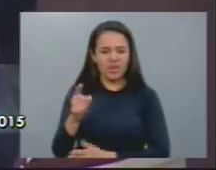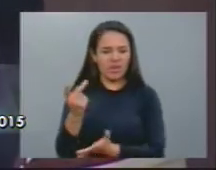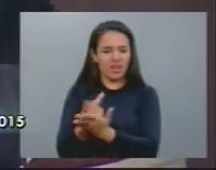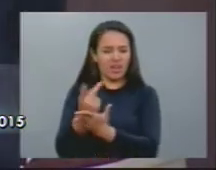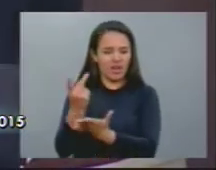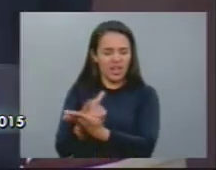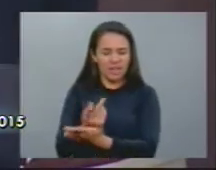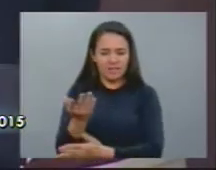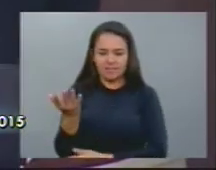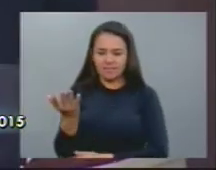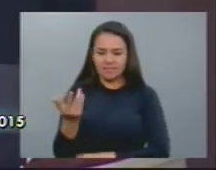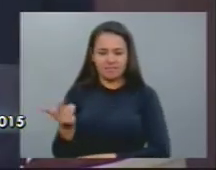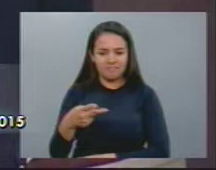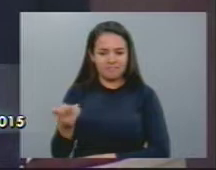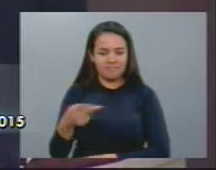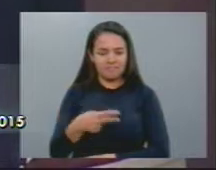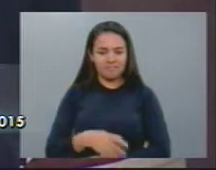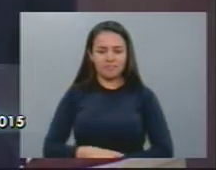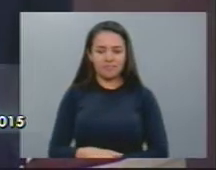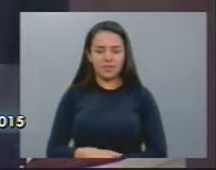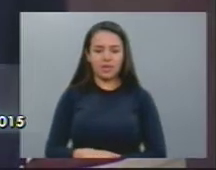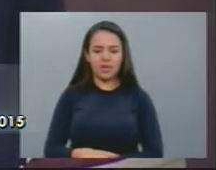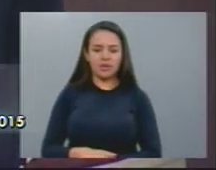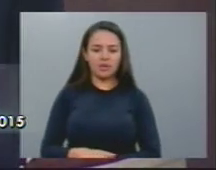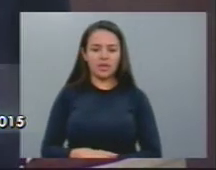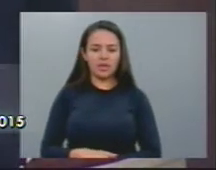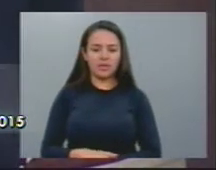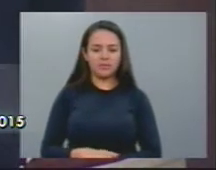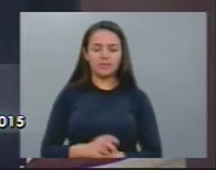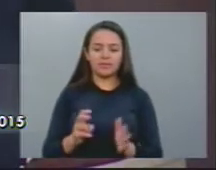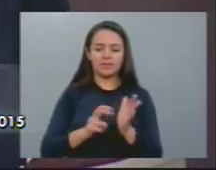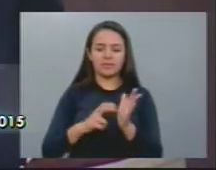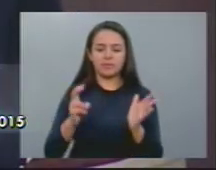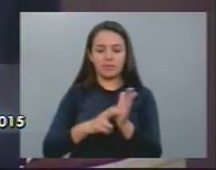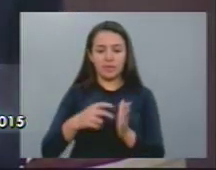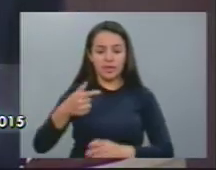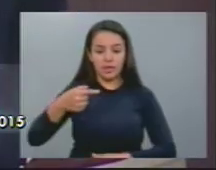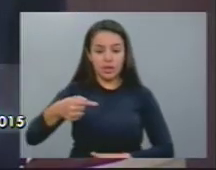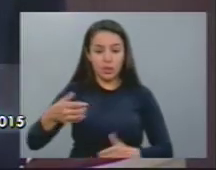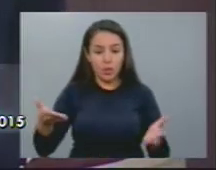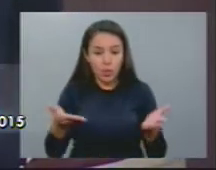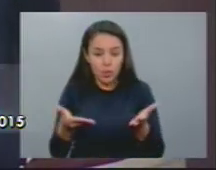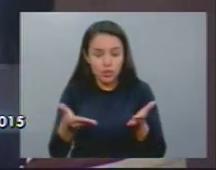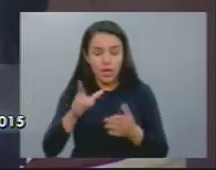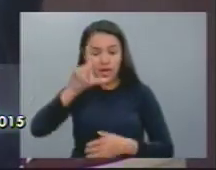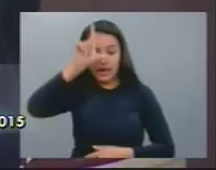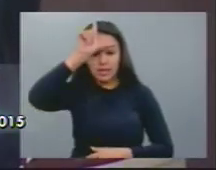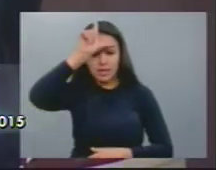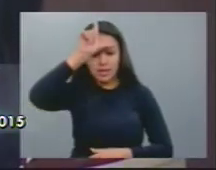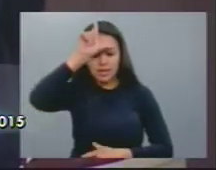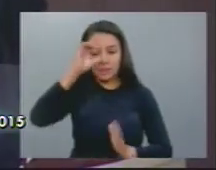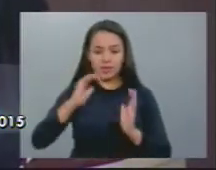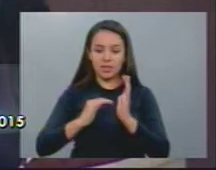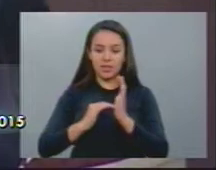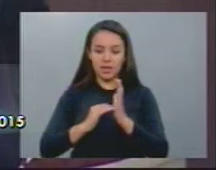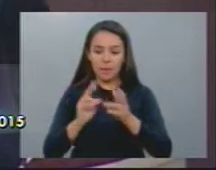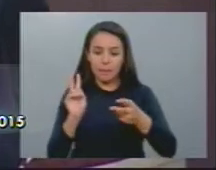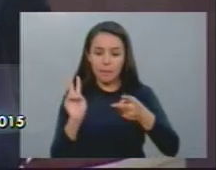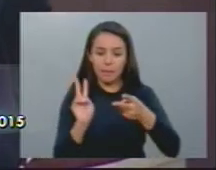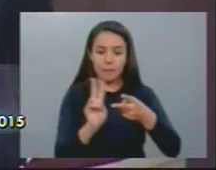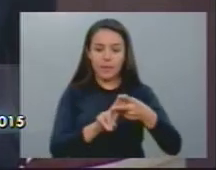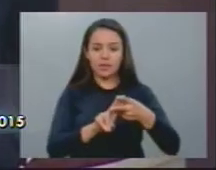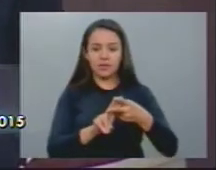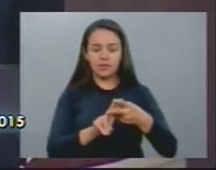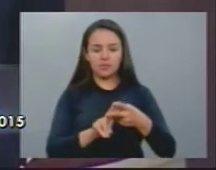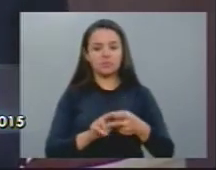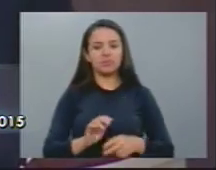exemplos. O senador Delcídio Amaral foi preso hoje às 7 da manhã, porque estava, essa é a acusação que soubemos pela